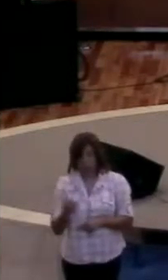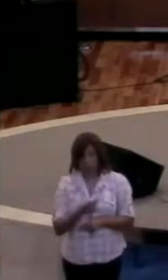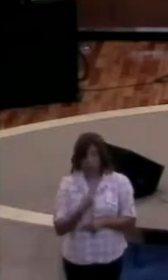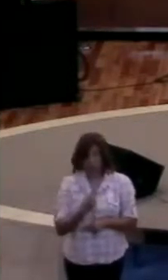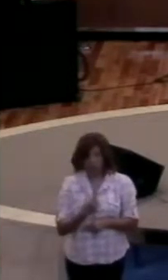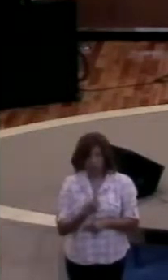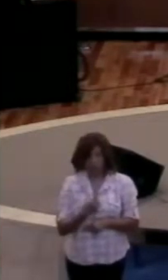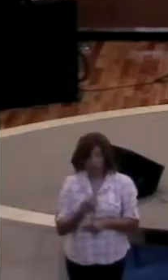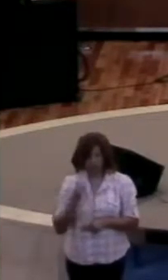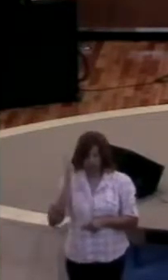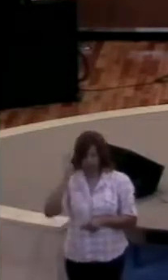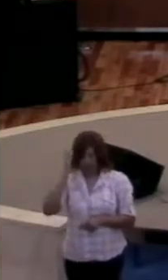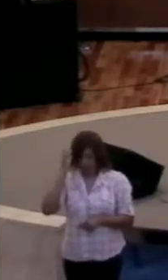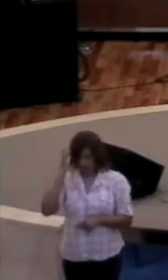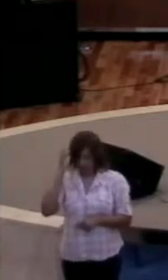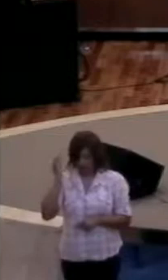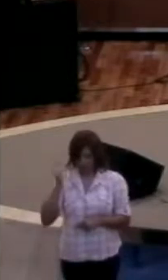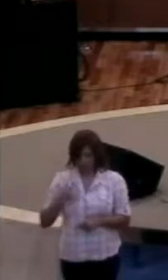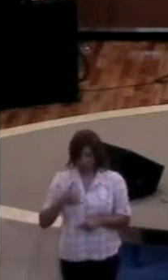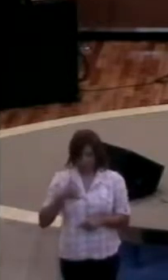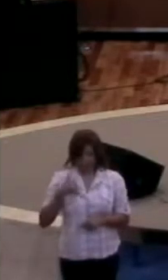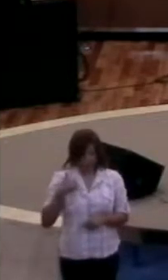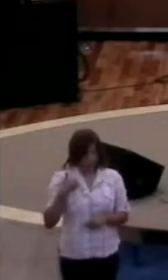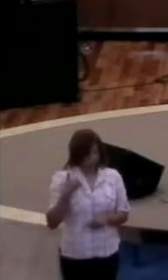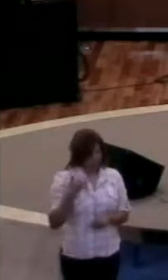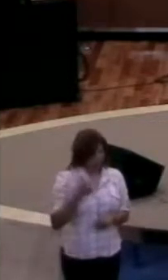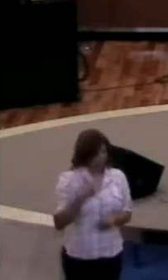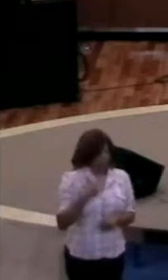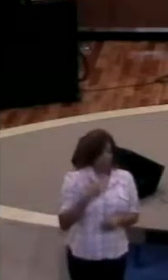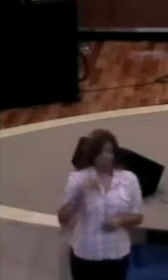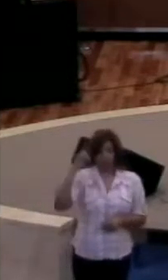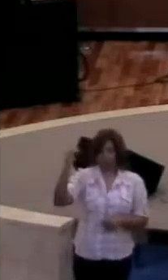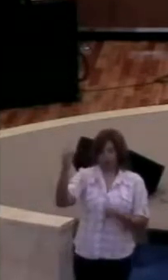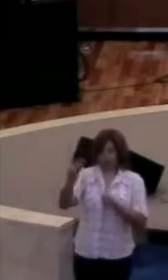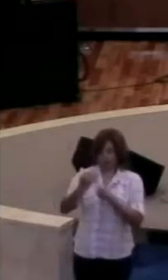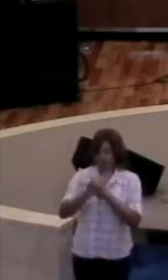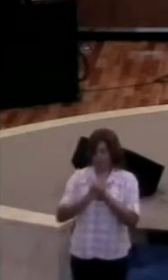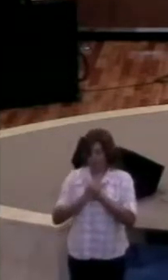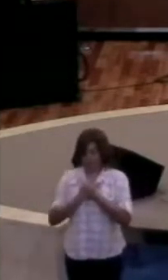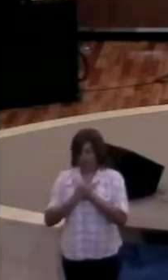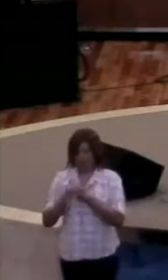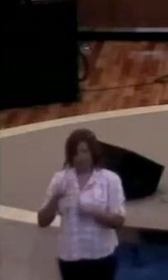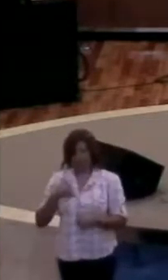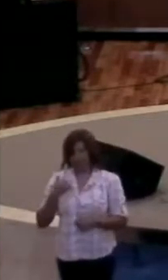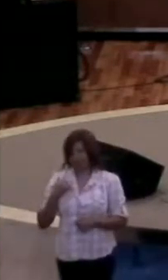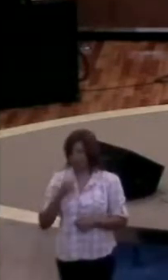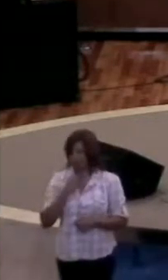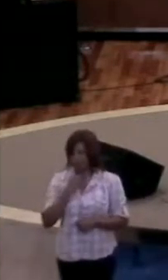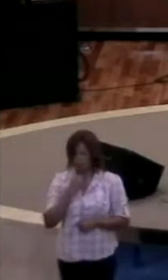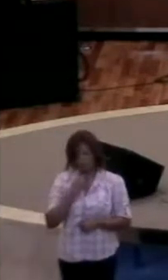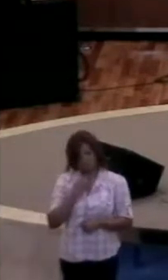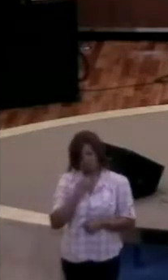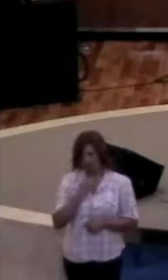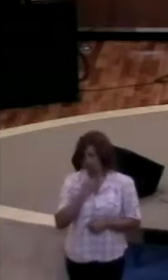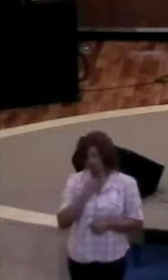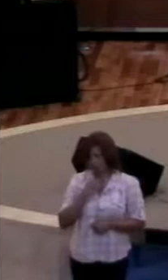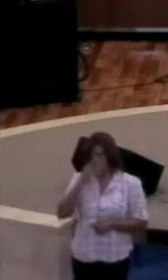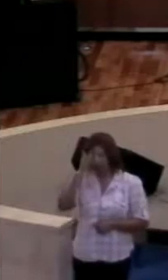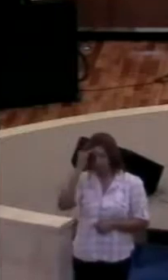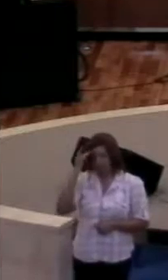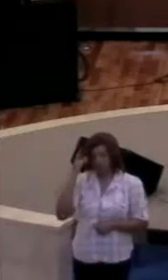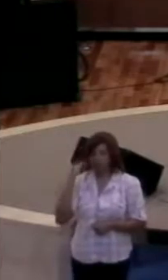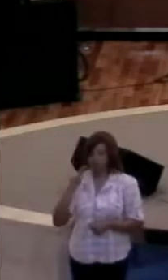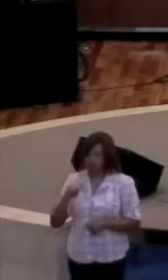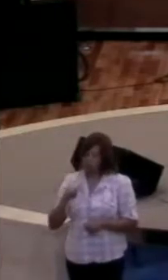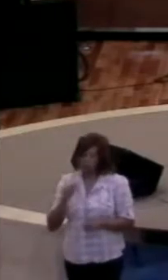achamos intocáveis. E por nos acharmos intocáveis, nós nos achamos também aquelas pessoas que nunca podem